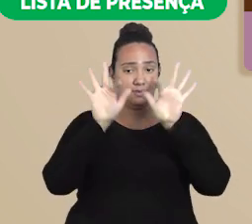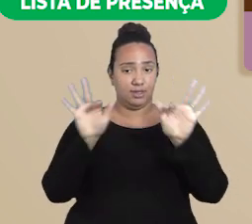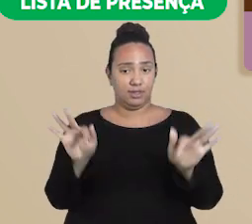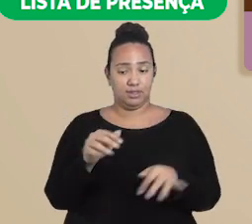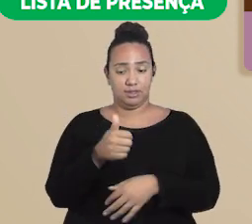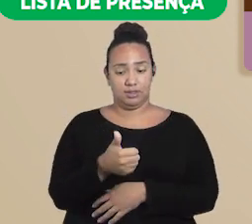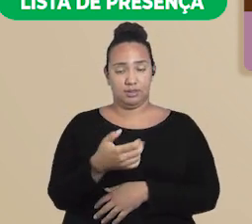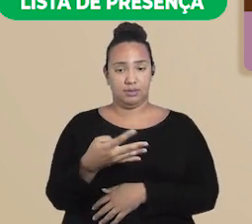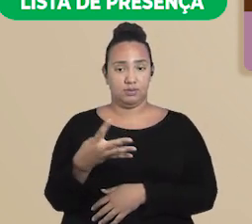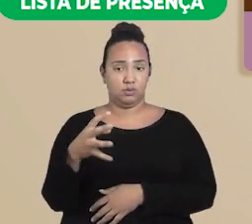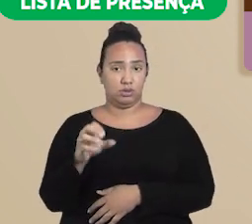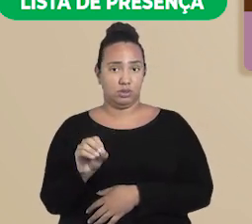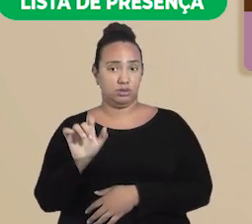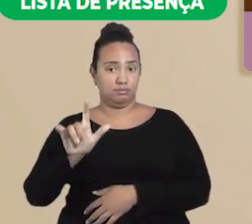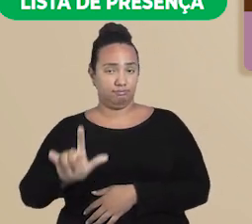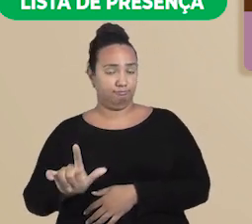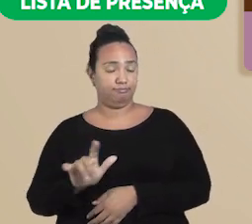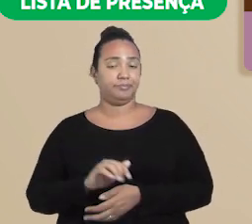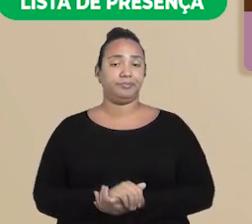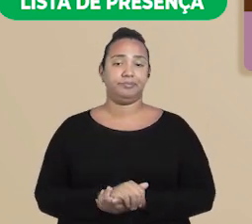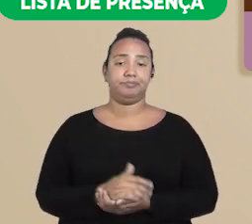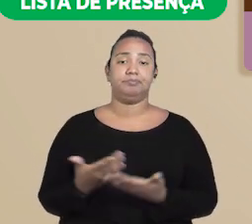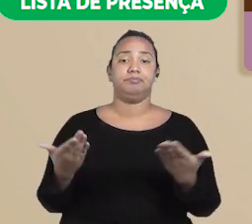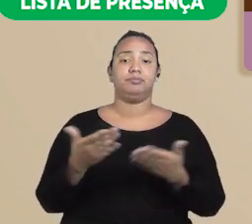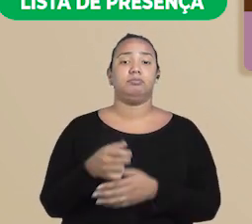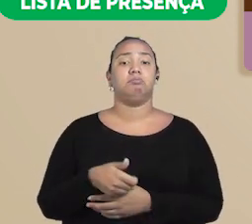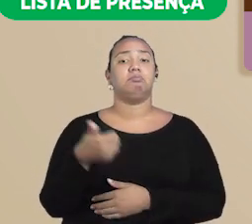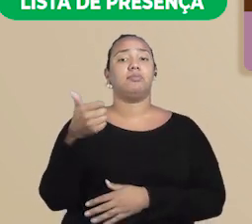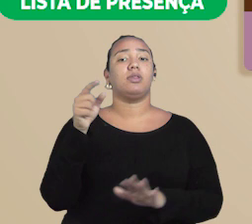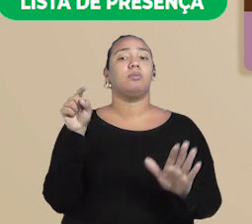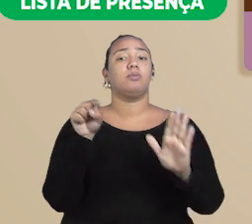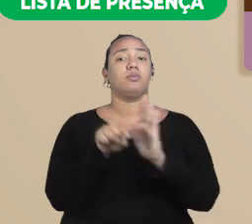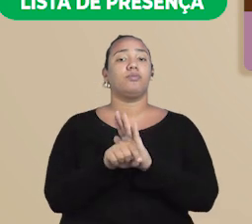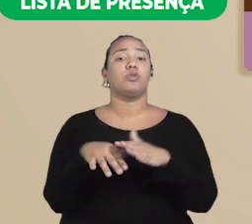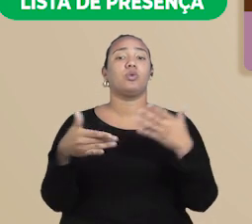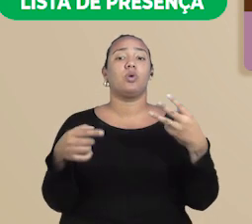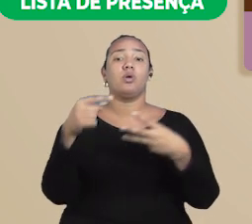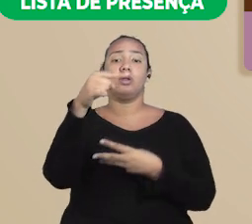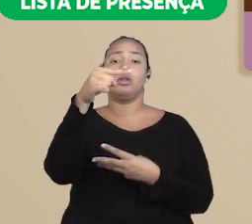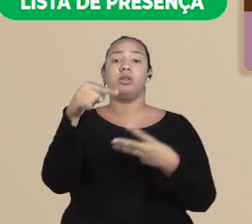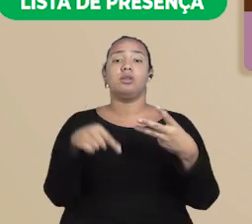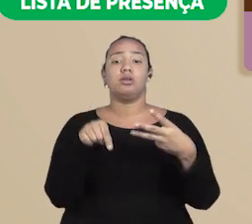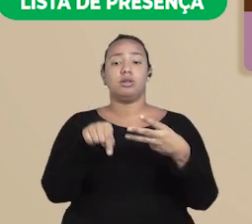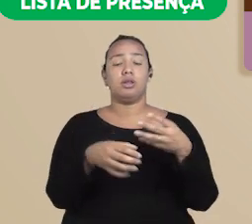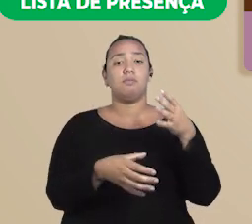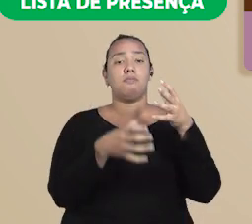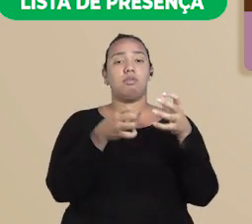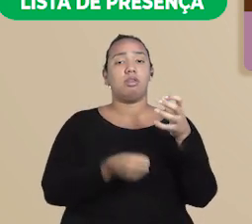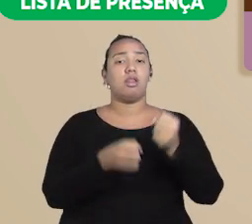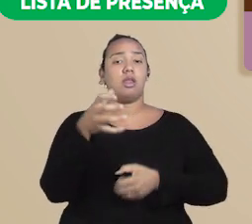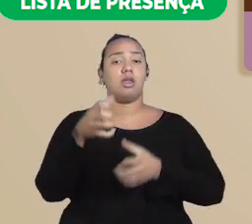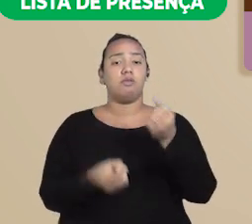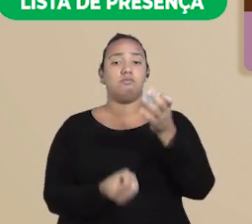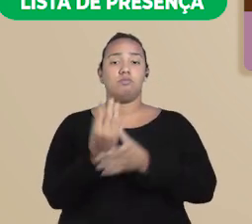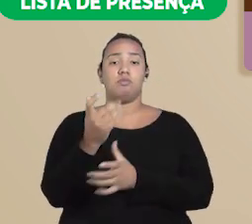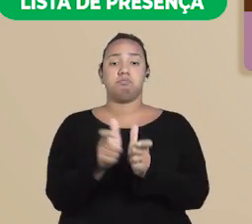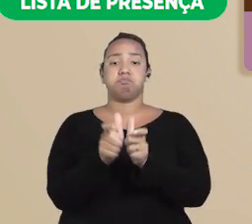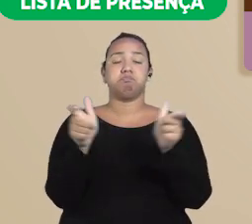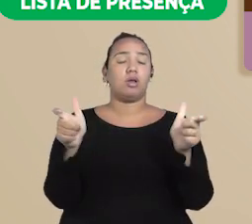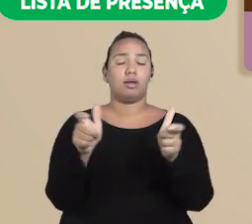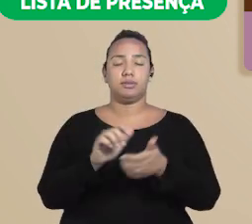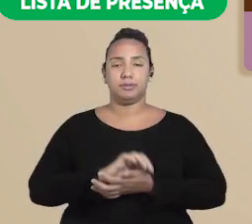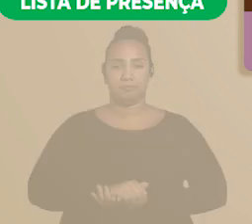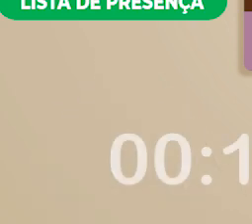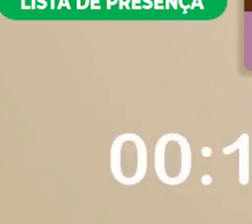Feliz, 140 litros. Agora a primeira pergunta: qual das 3 fazendas produziu